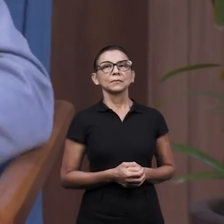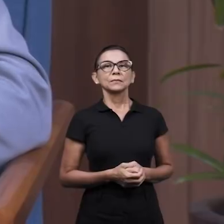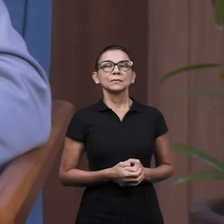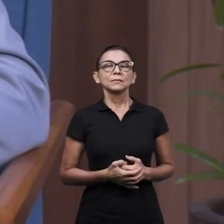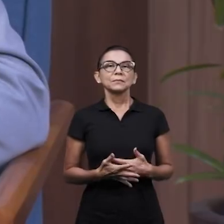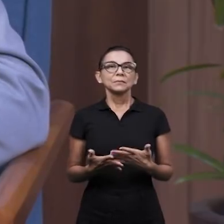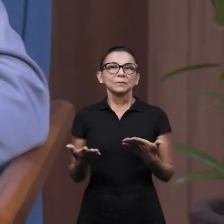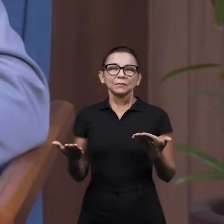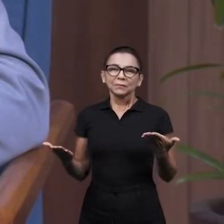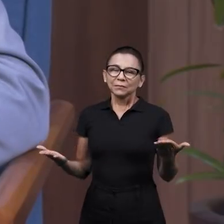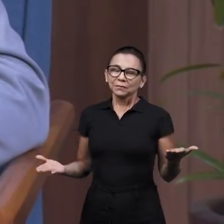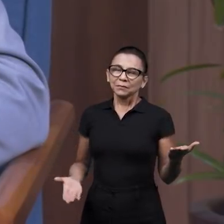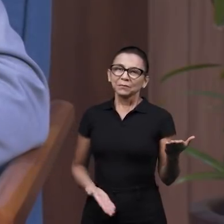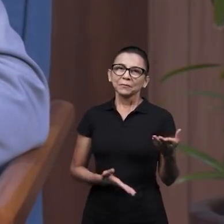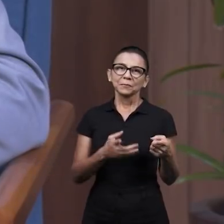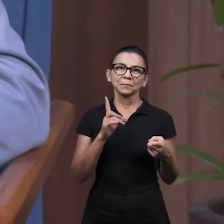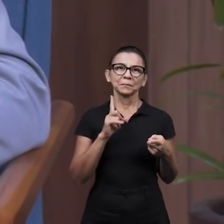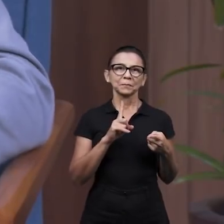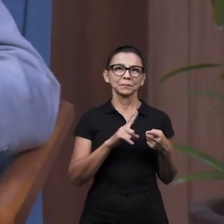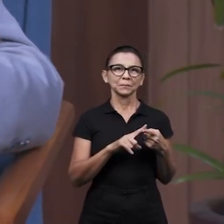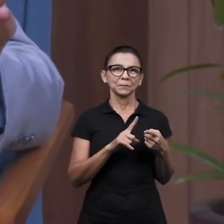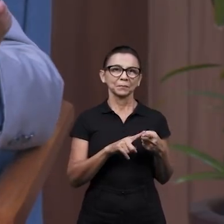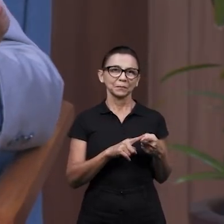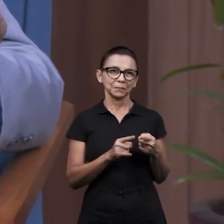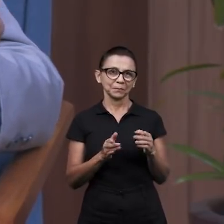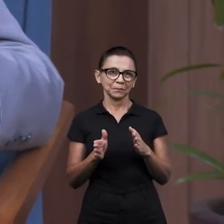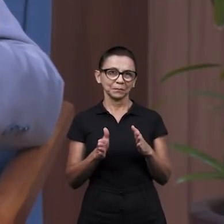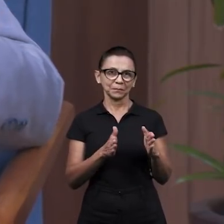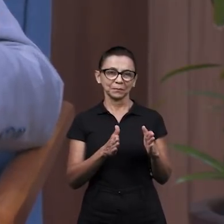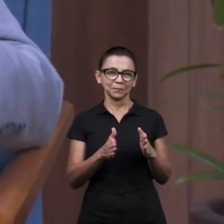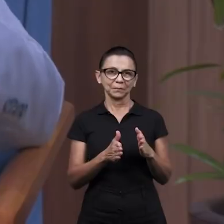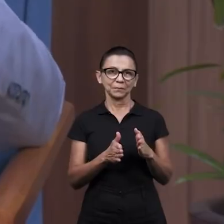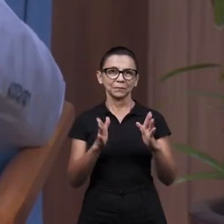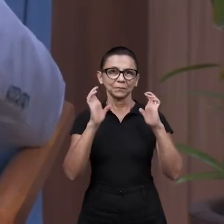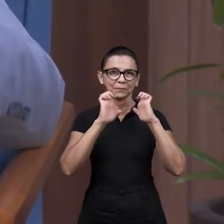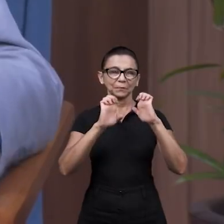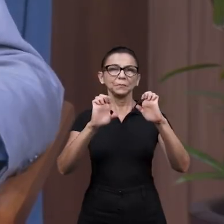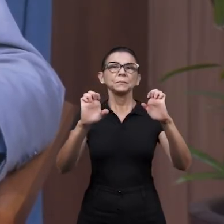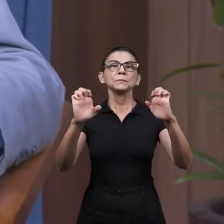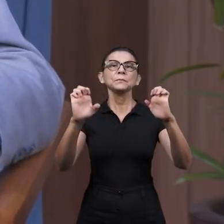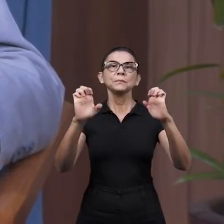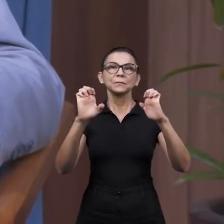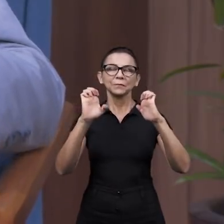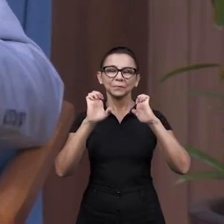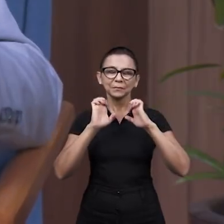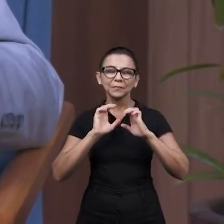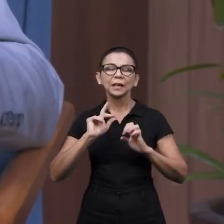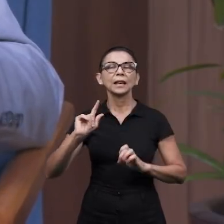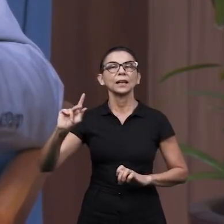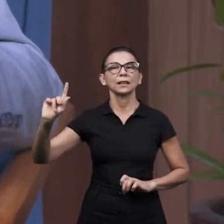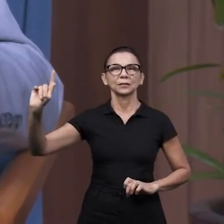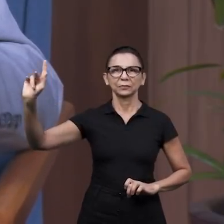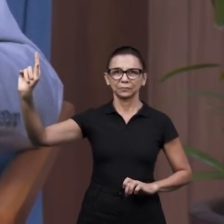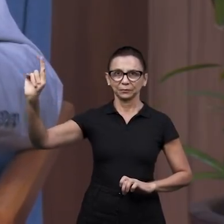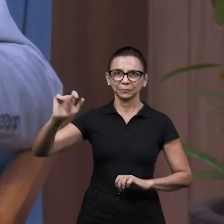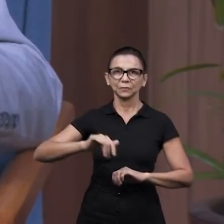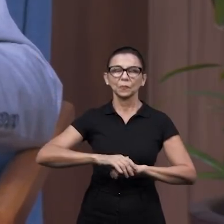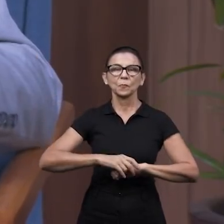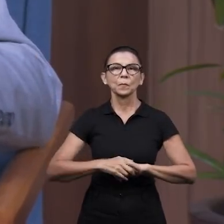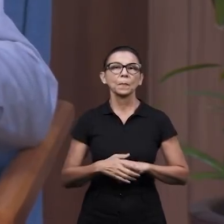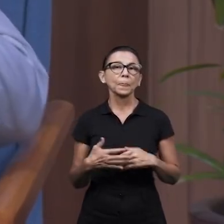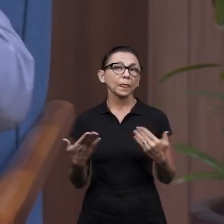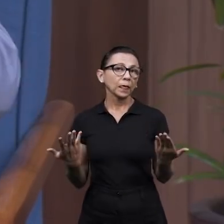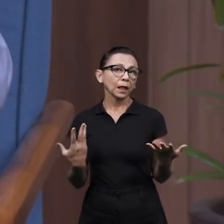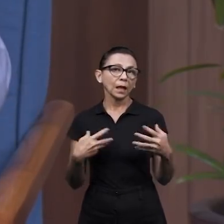E o primeiro quadro do programa Anunciando o Evangelho Eterno é o quadro Lições do Manaim. E o quadro Lições do Manaim é aquele